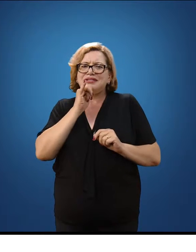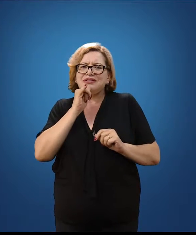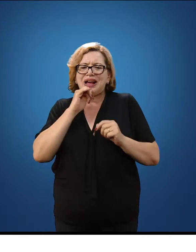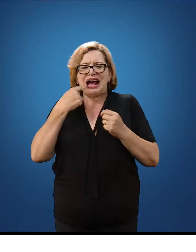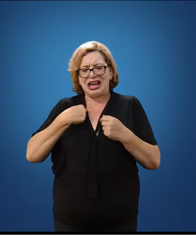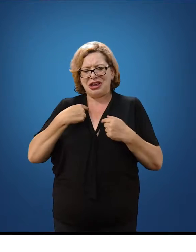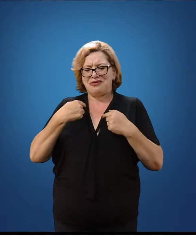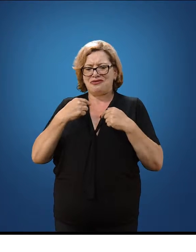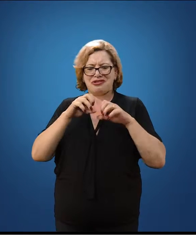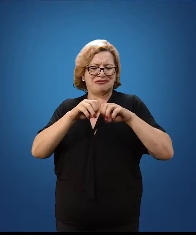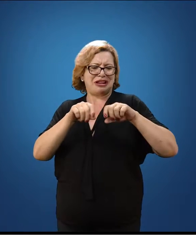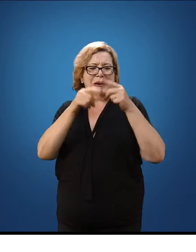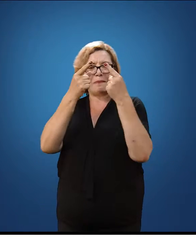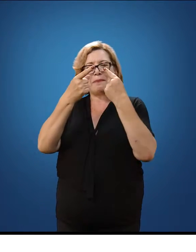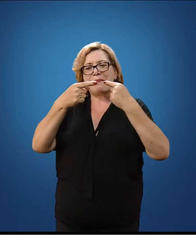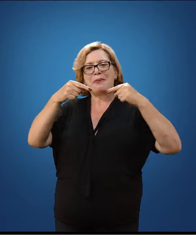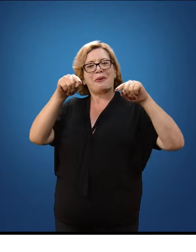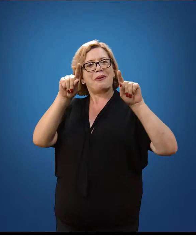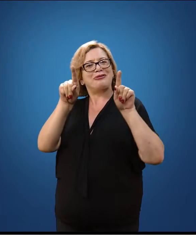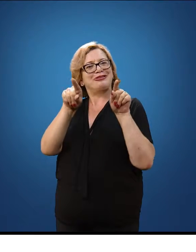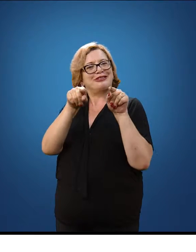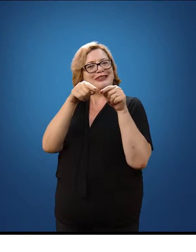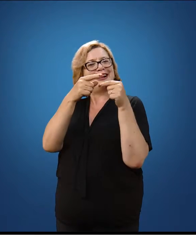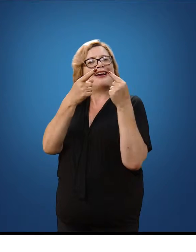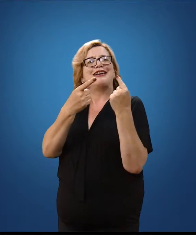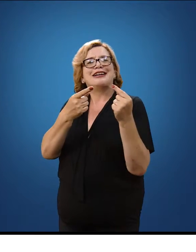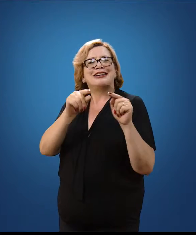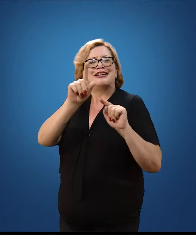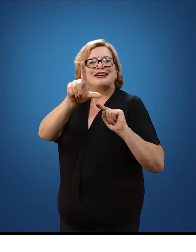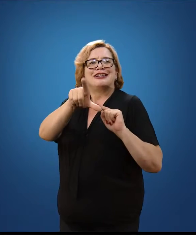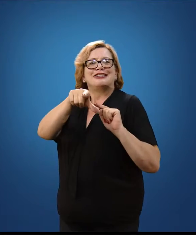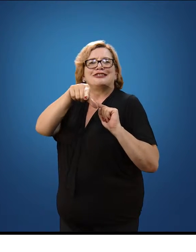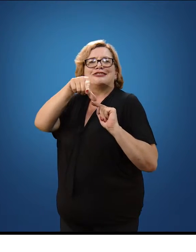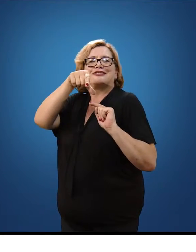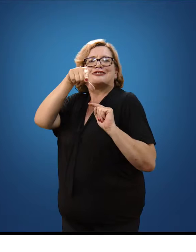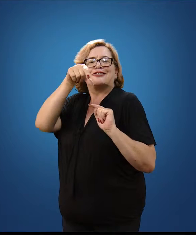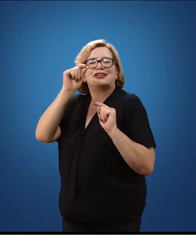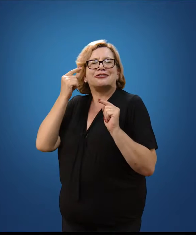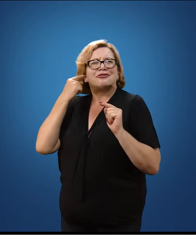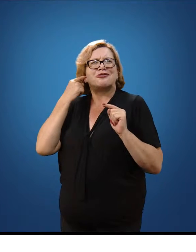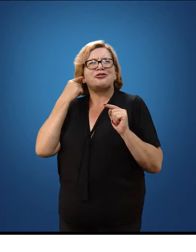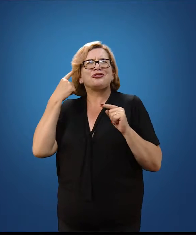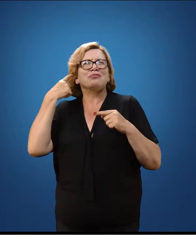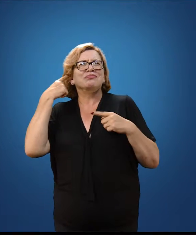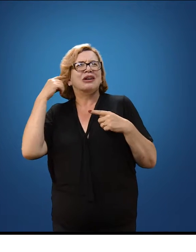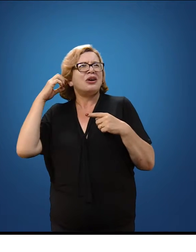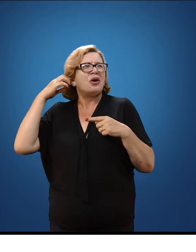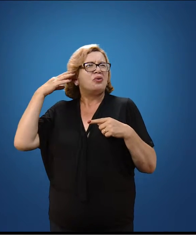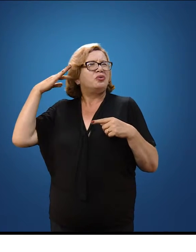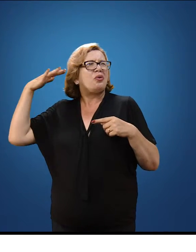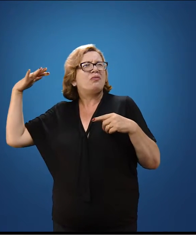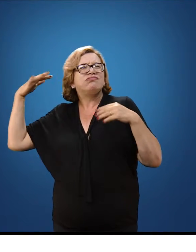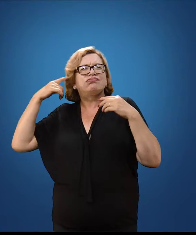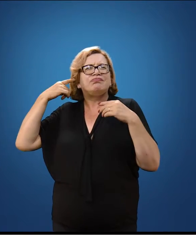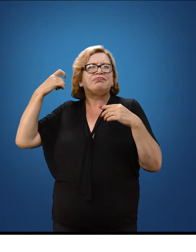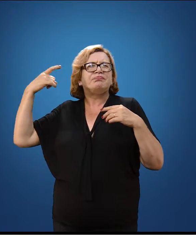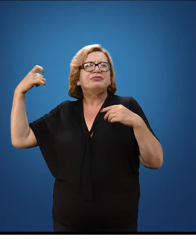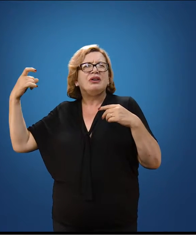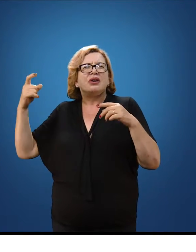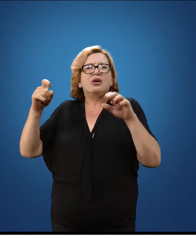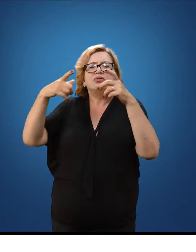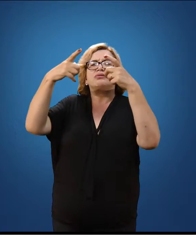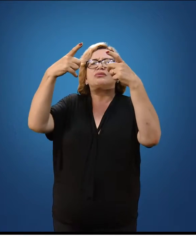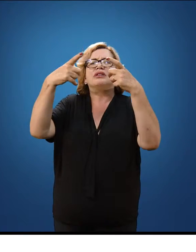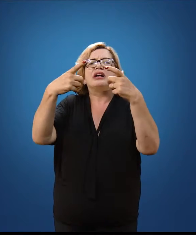de música, e aí um pouquinho mais aprofundado, que a gente escolha trabalhar então a paisagem sonora, que são os sons do ambiente onde o aluno está